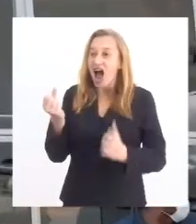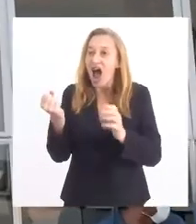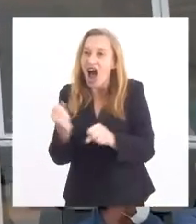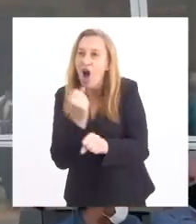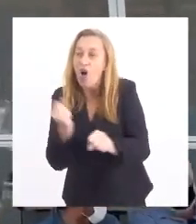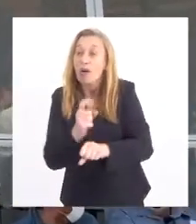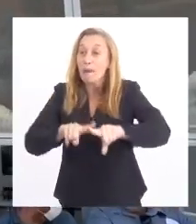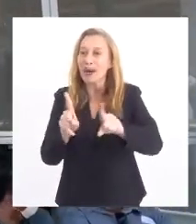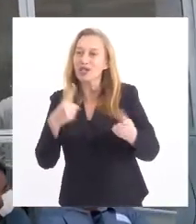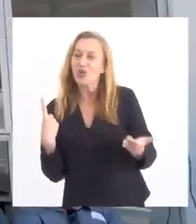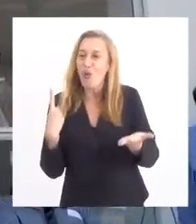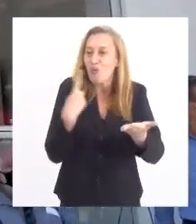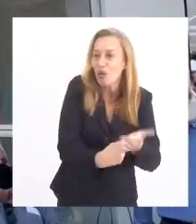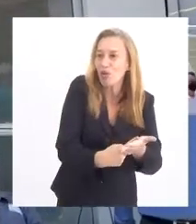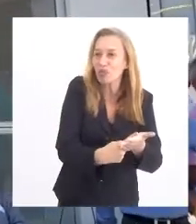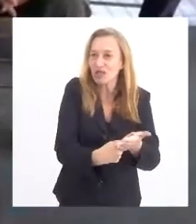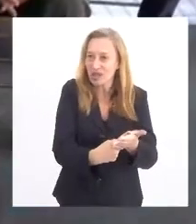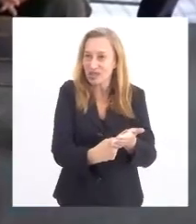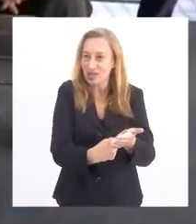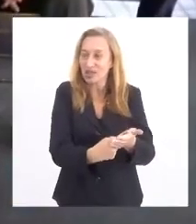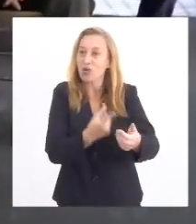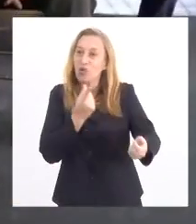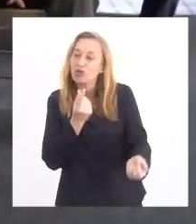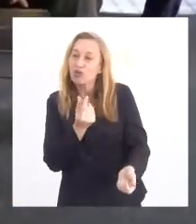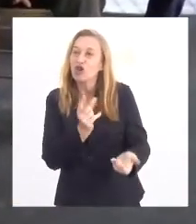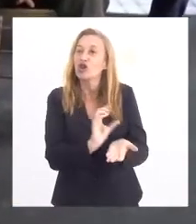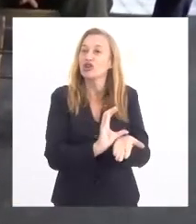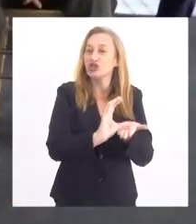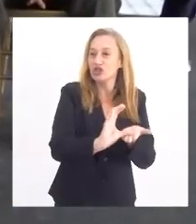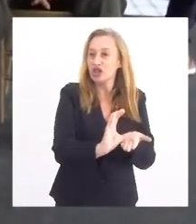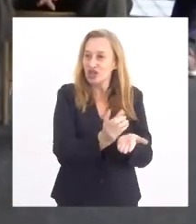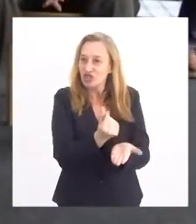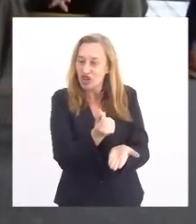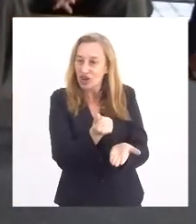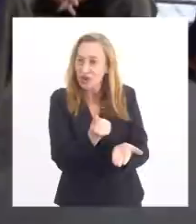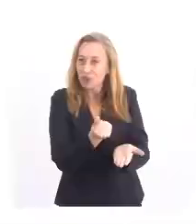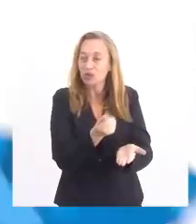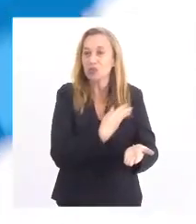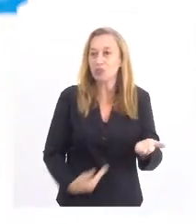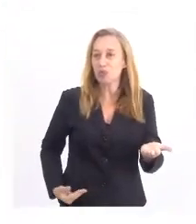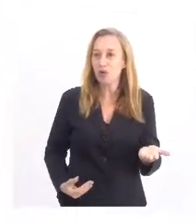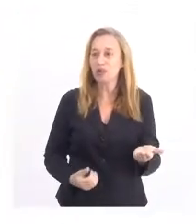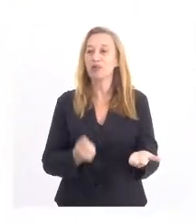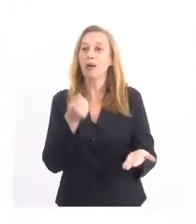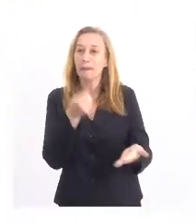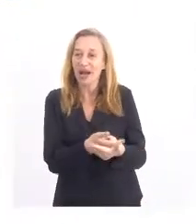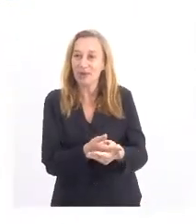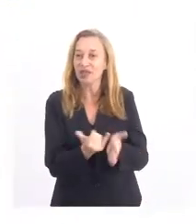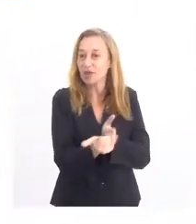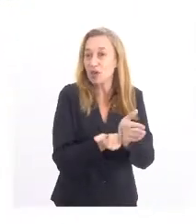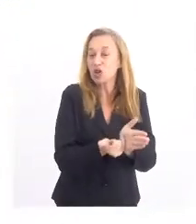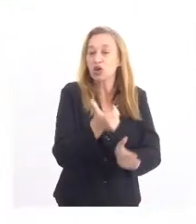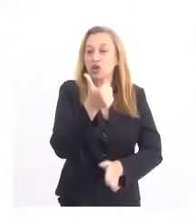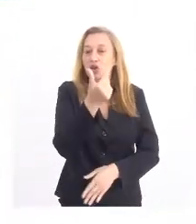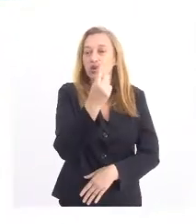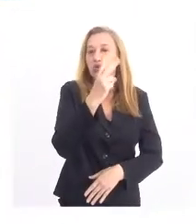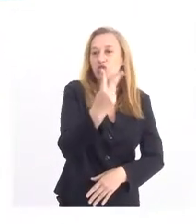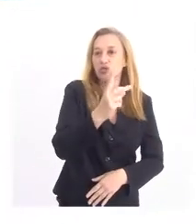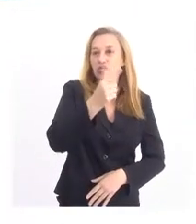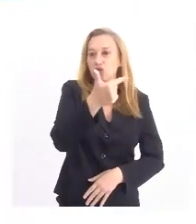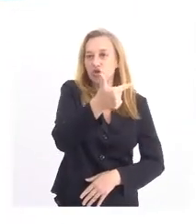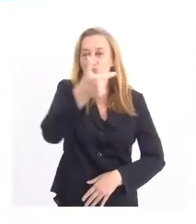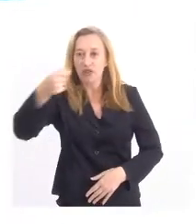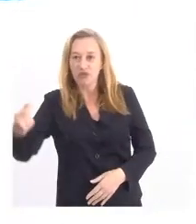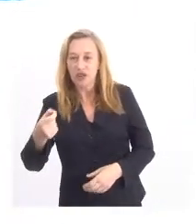compromisso com a gestão dos recursos públicos arrecadados dos pagadores de impostos só em 2020 foram mais de